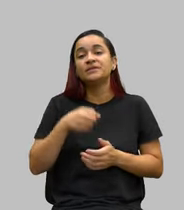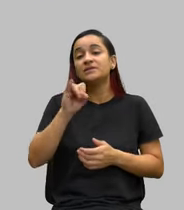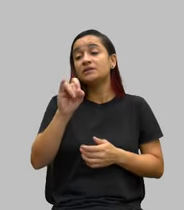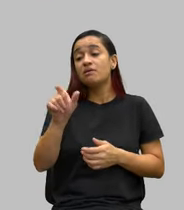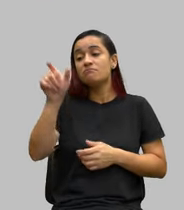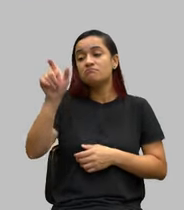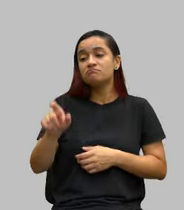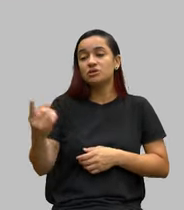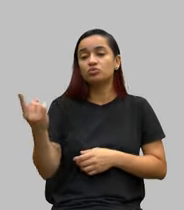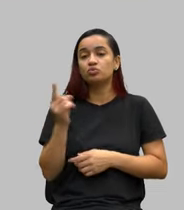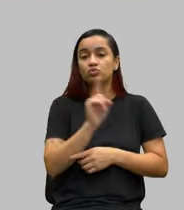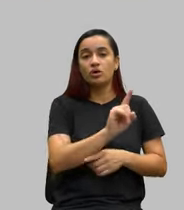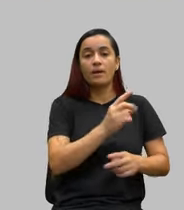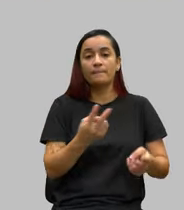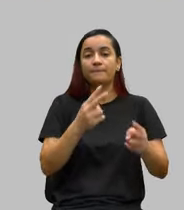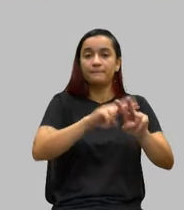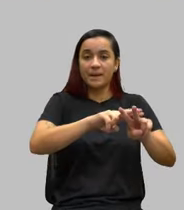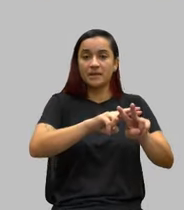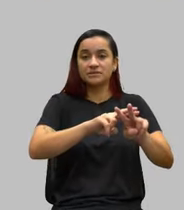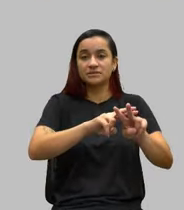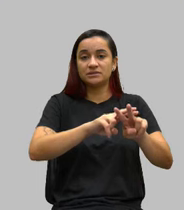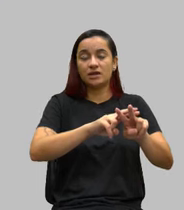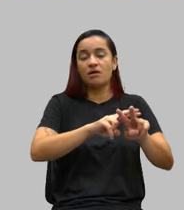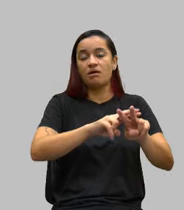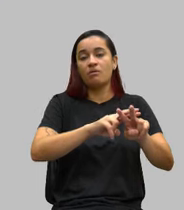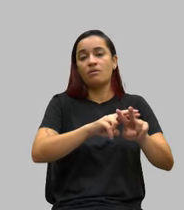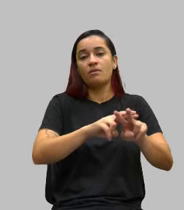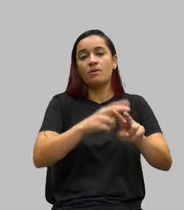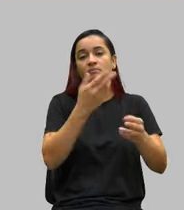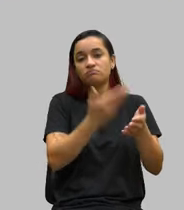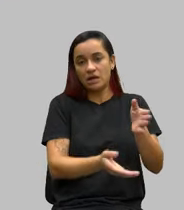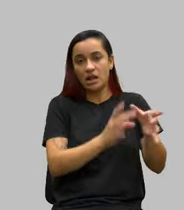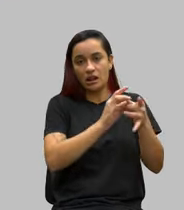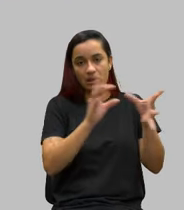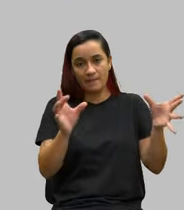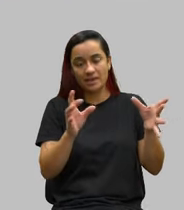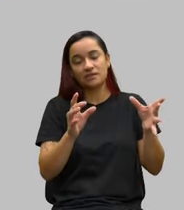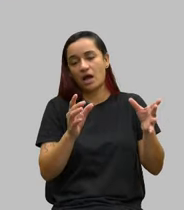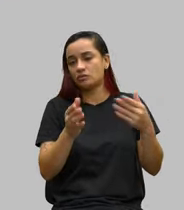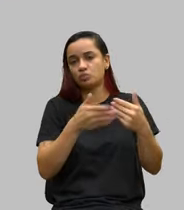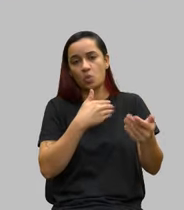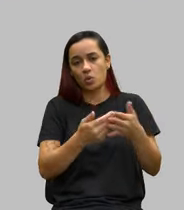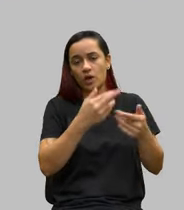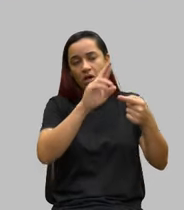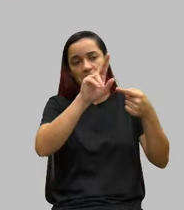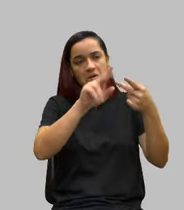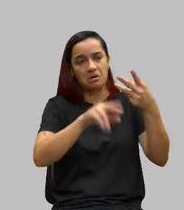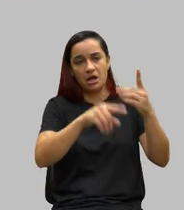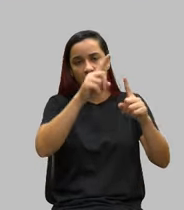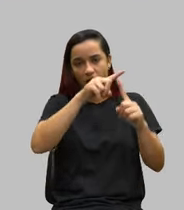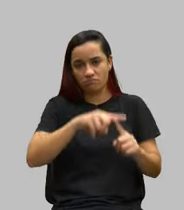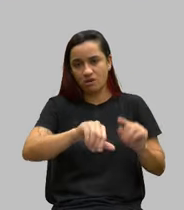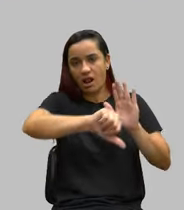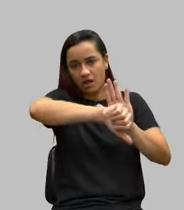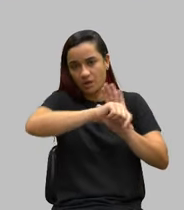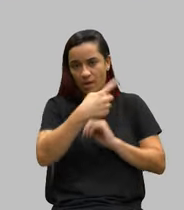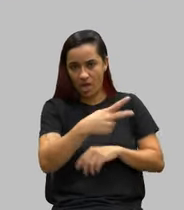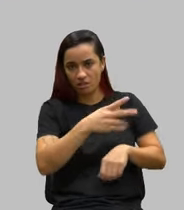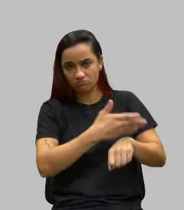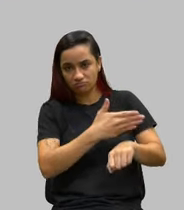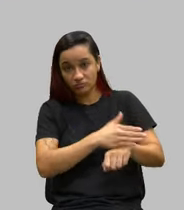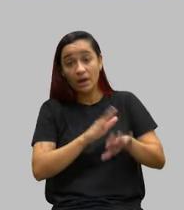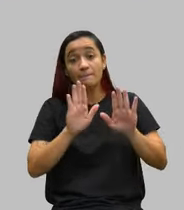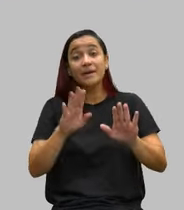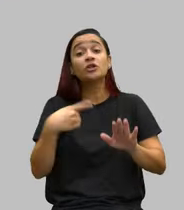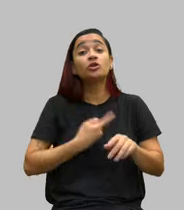o estado priva aquele sujeito à liberdade independente da infração penal que esse cara praticou nós temos que de alguma forma tentar evitar